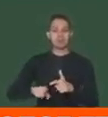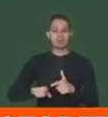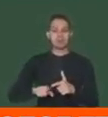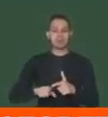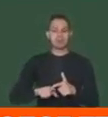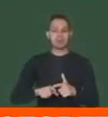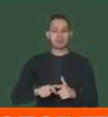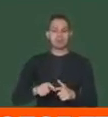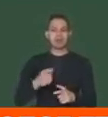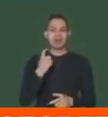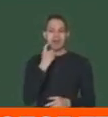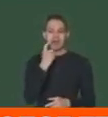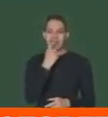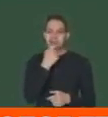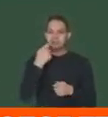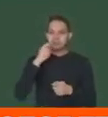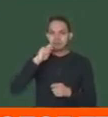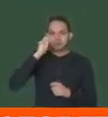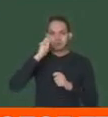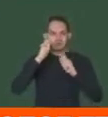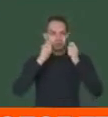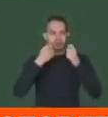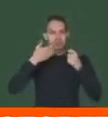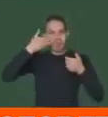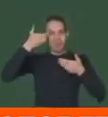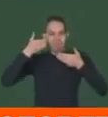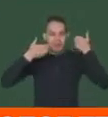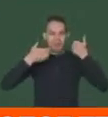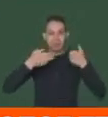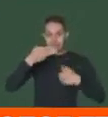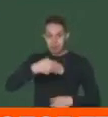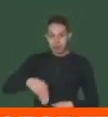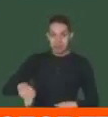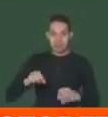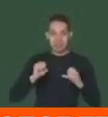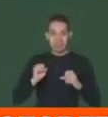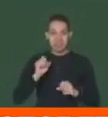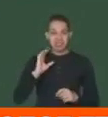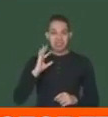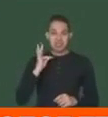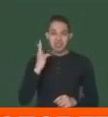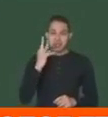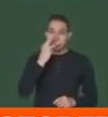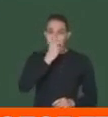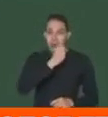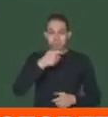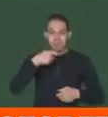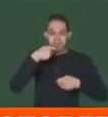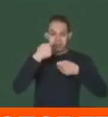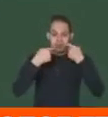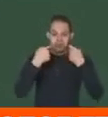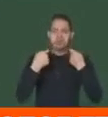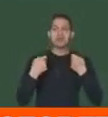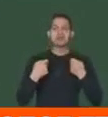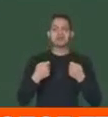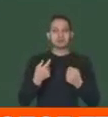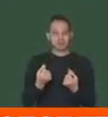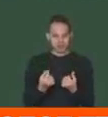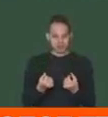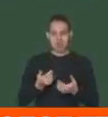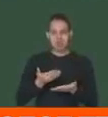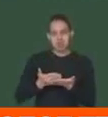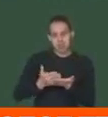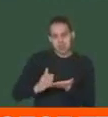dentária em cidades do Maranhão, se arrancasse todos os dentes da população, ainda sobraria dinheiro, feito através